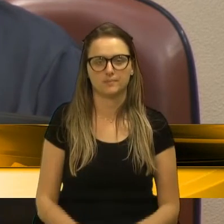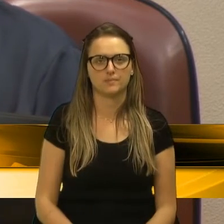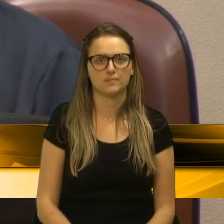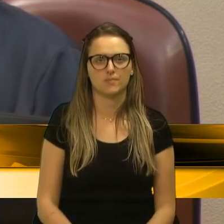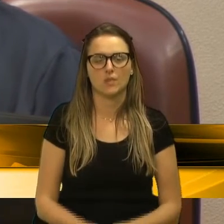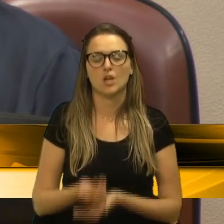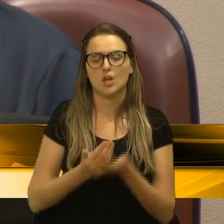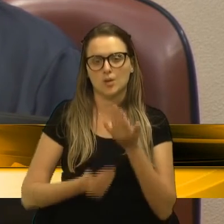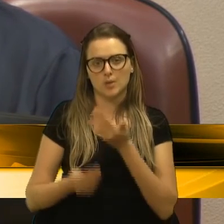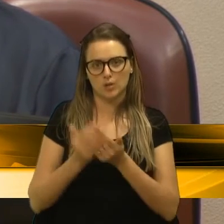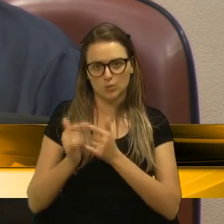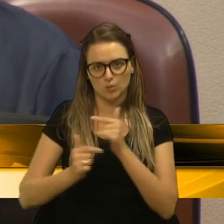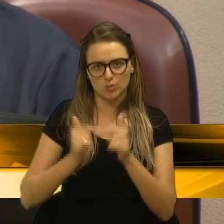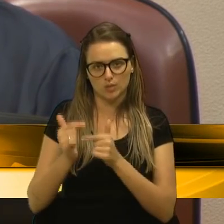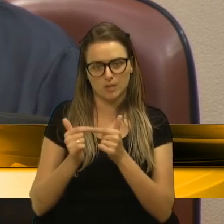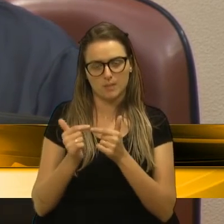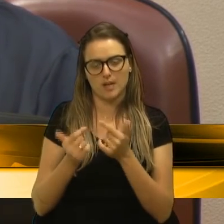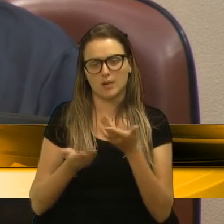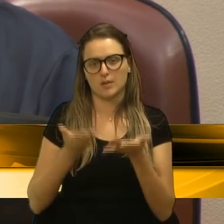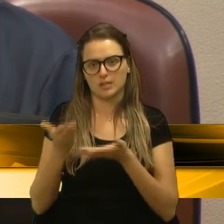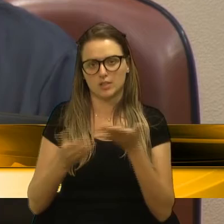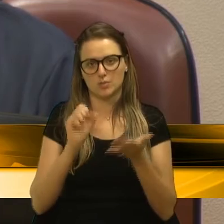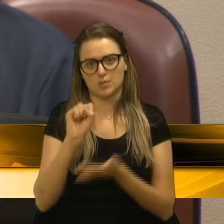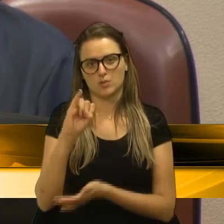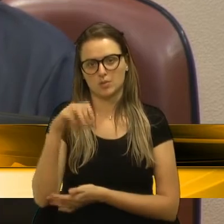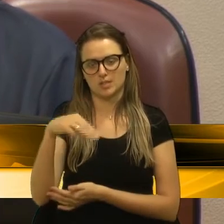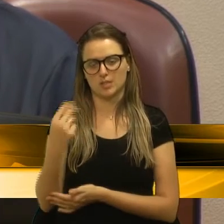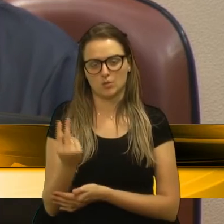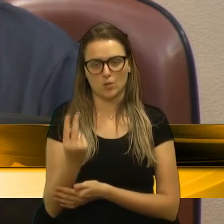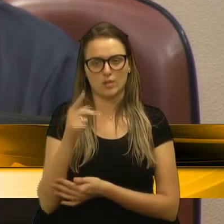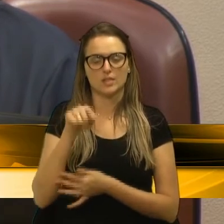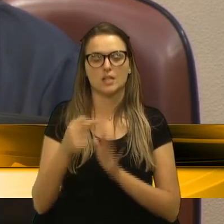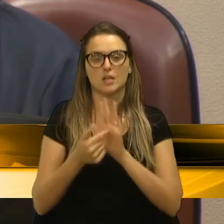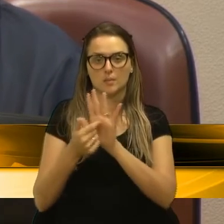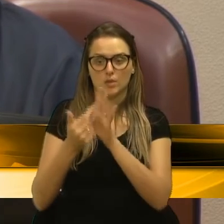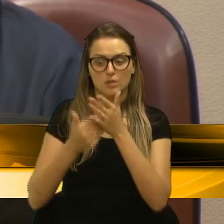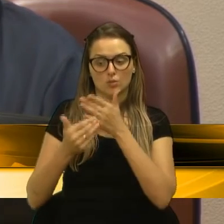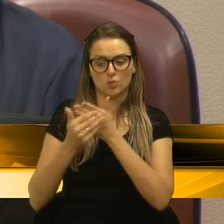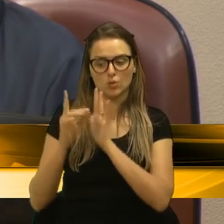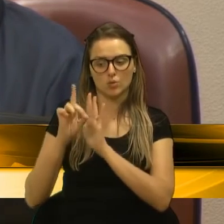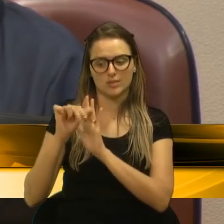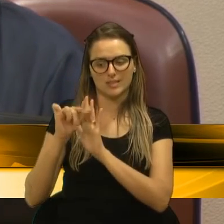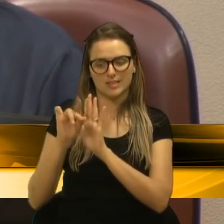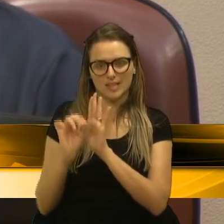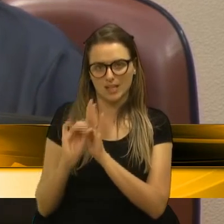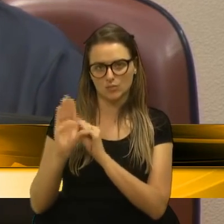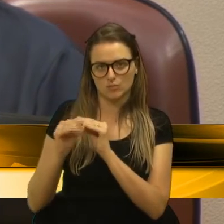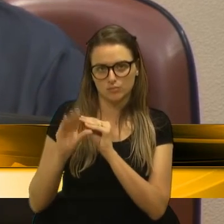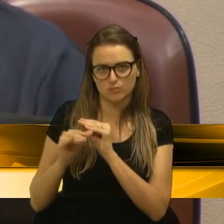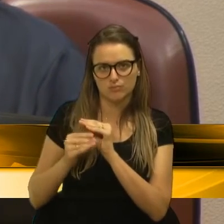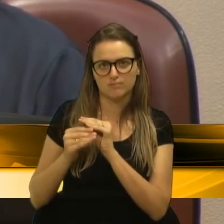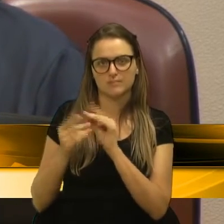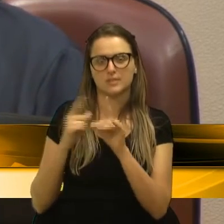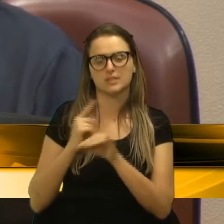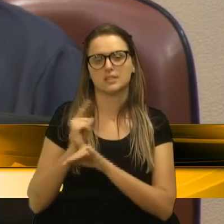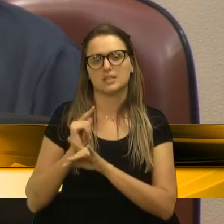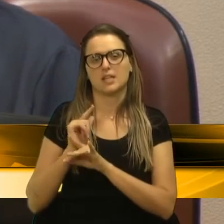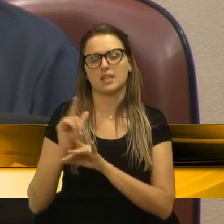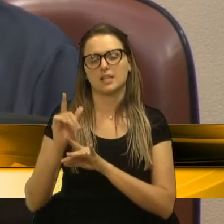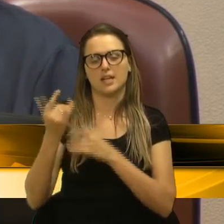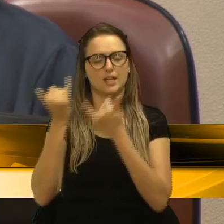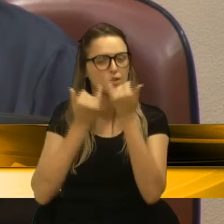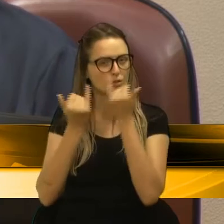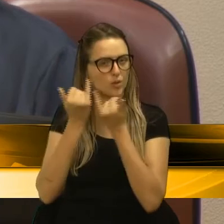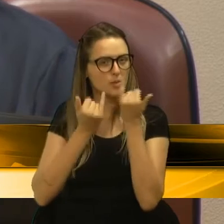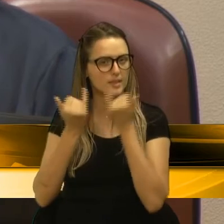Para o Serviço de Instrução Municipal 2, SIM 2, a partir das informações e dados trazidos pela Defesa, verifica-se que o gestor detinha